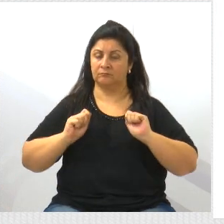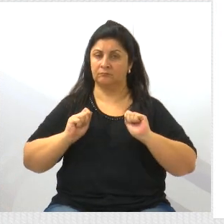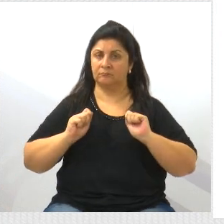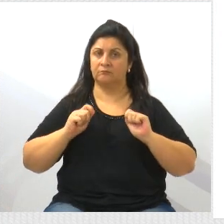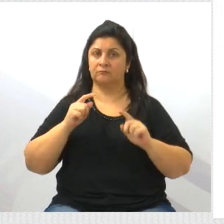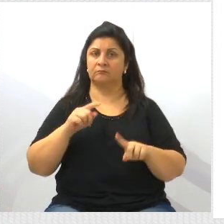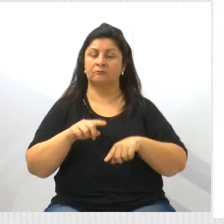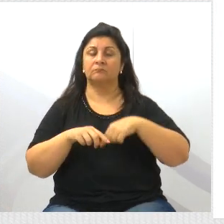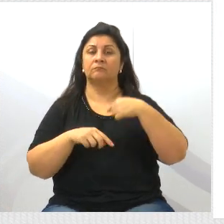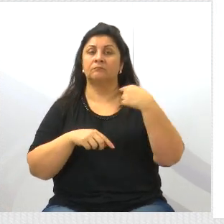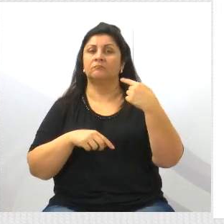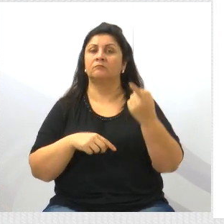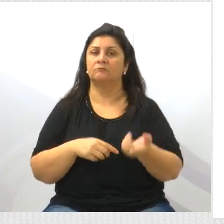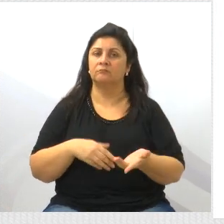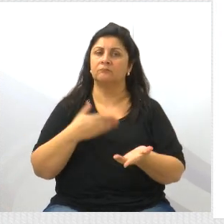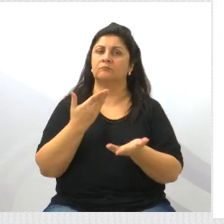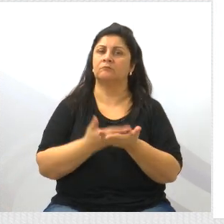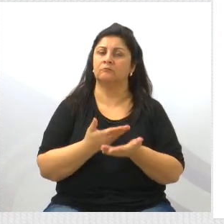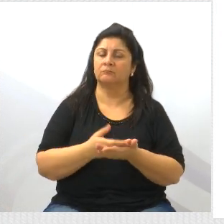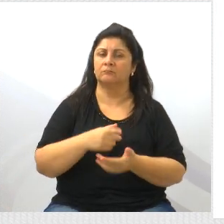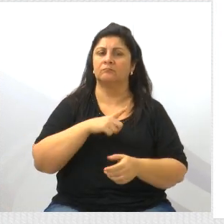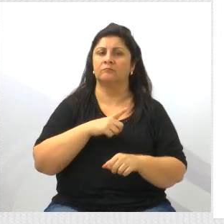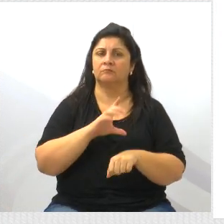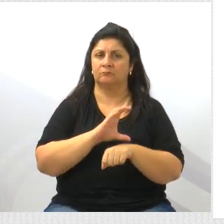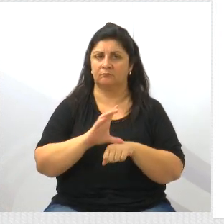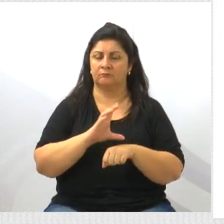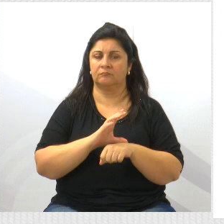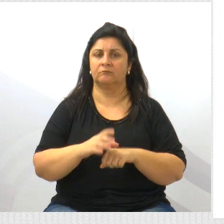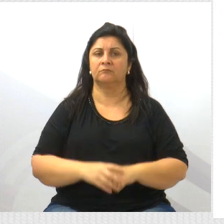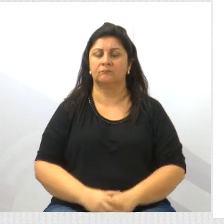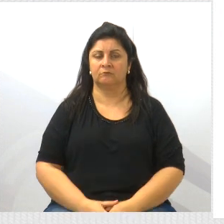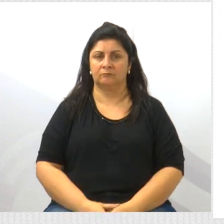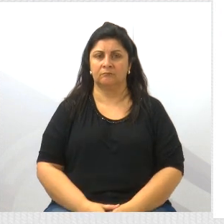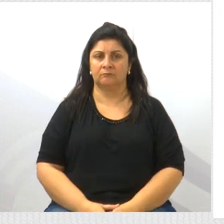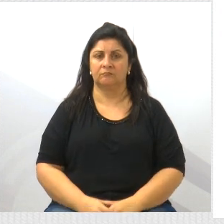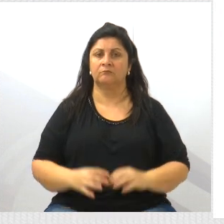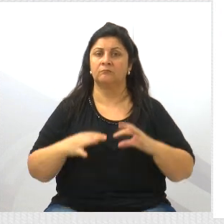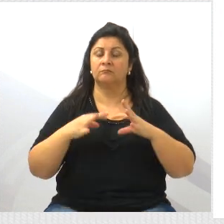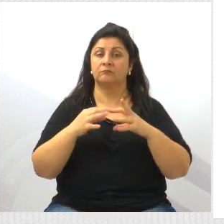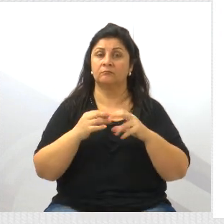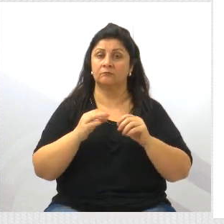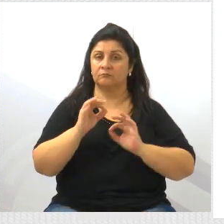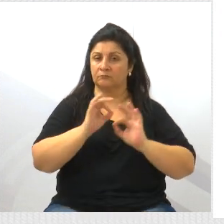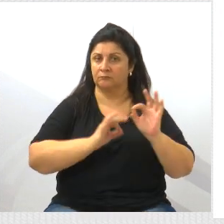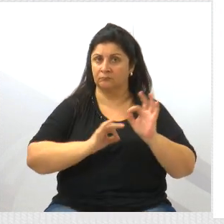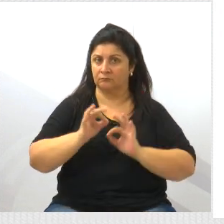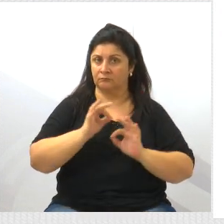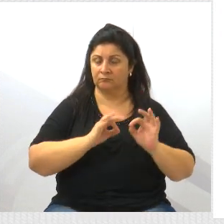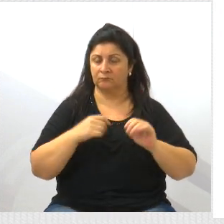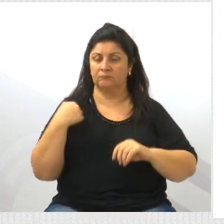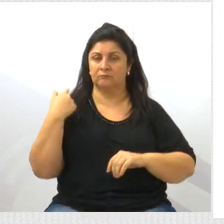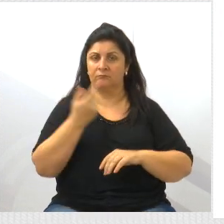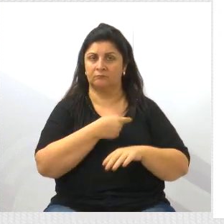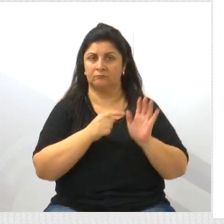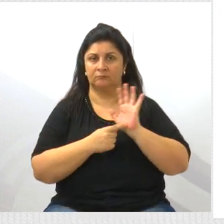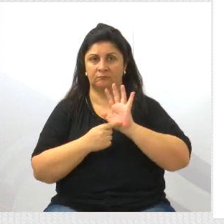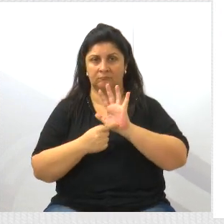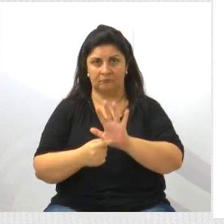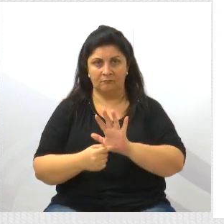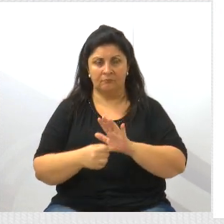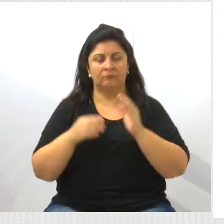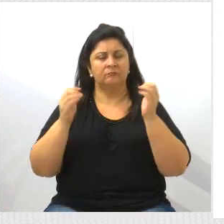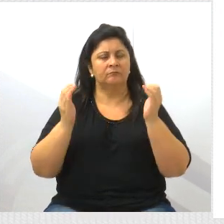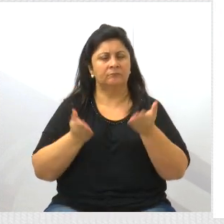vai vir depois, ela vai ter curso, ela vai ser preparada. E todos os projetos que nós apresentamos, ele está muito